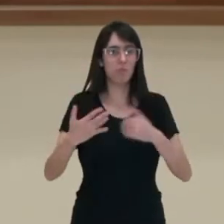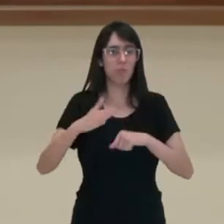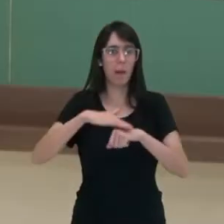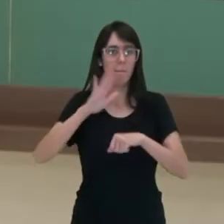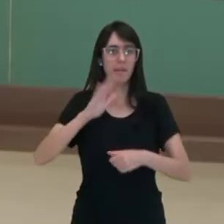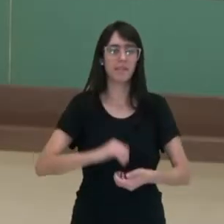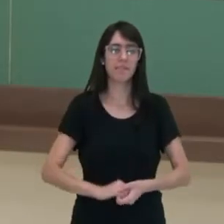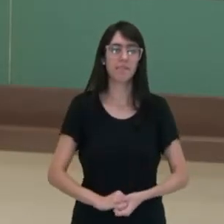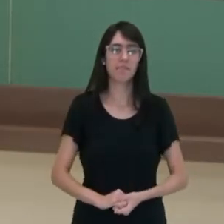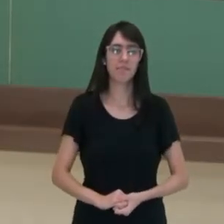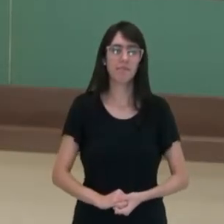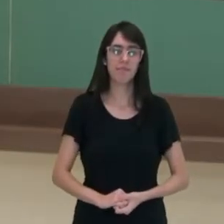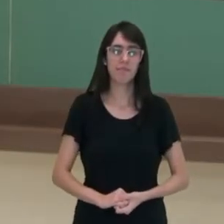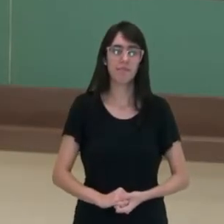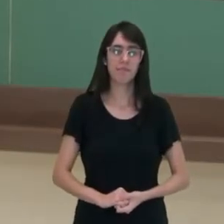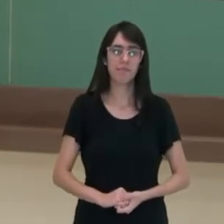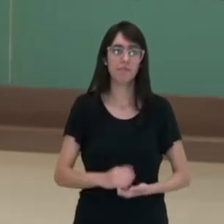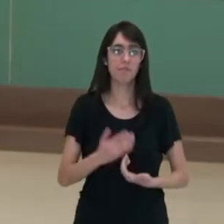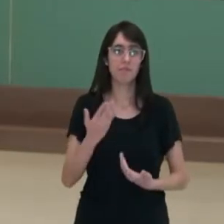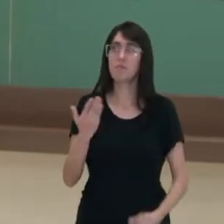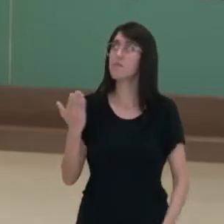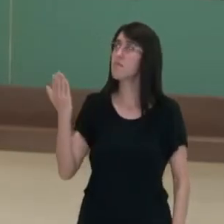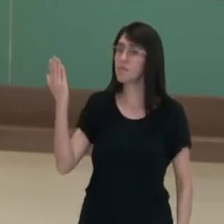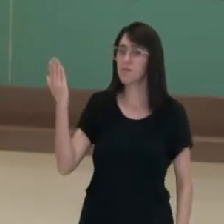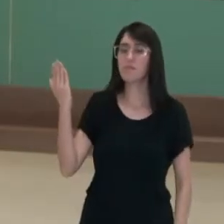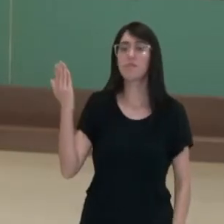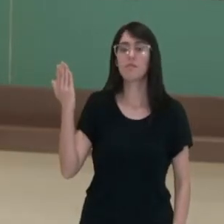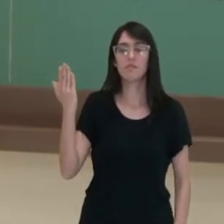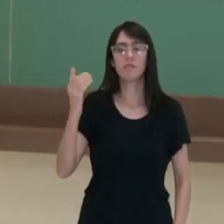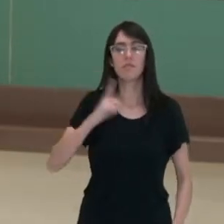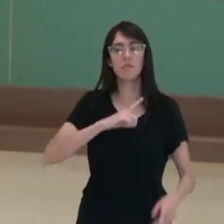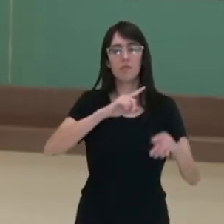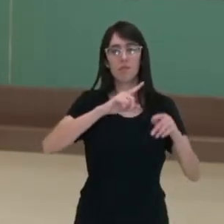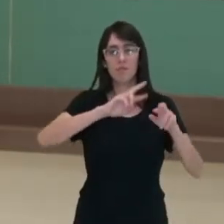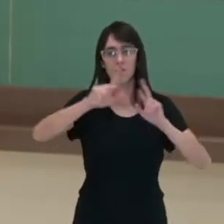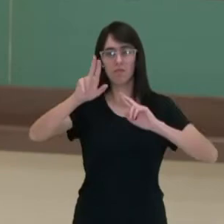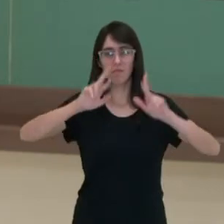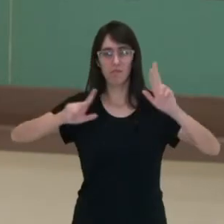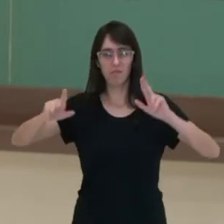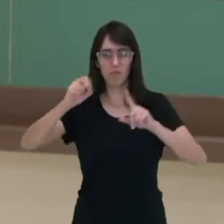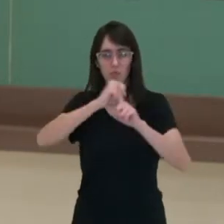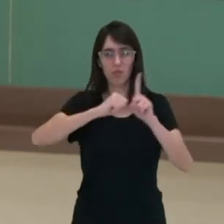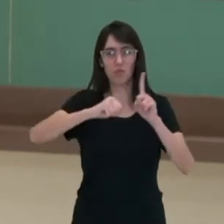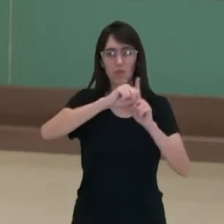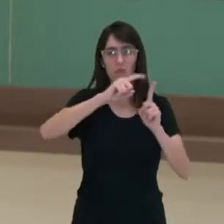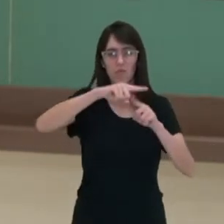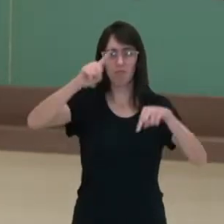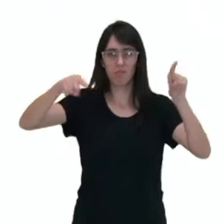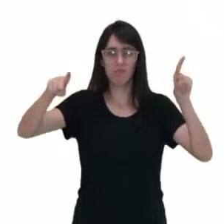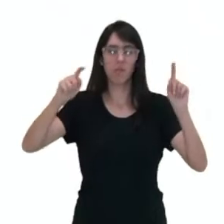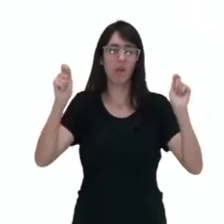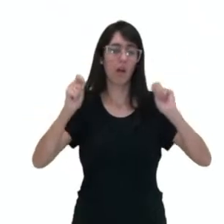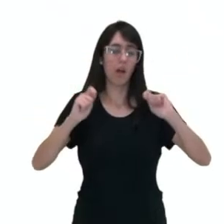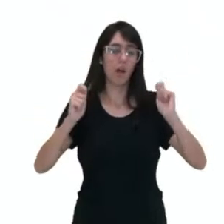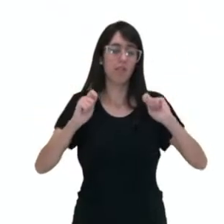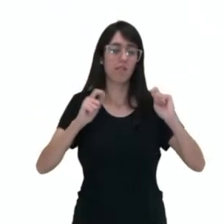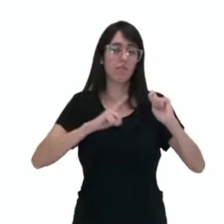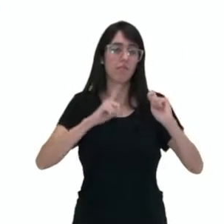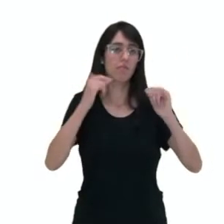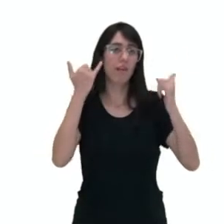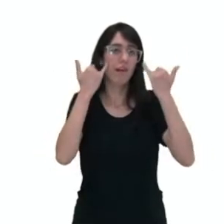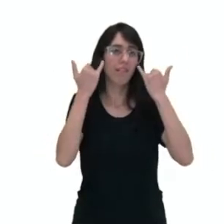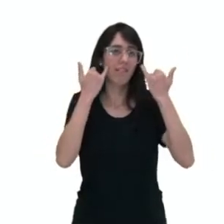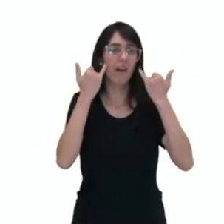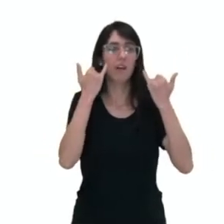isso hoje. Então, aqui a reprodução da desigualdade social, a gente pode pegar alguns dados de Célie